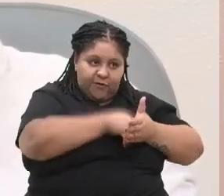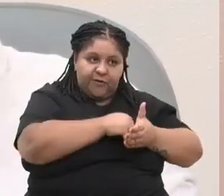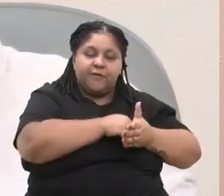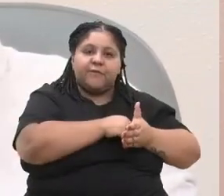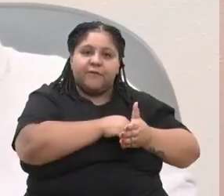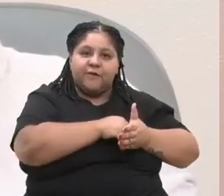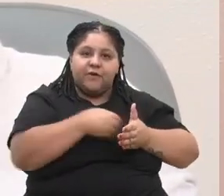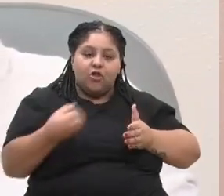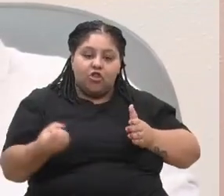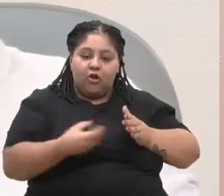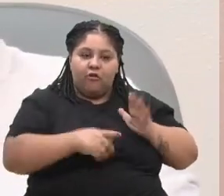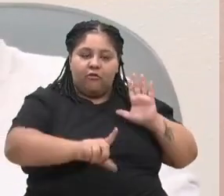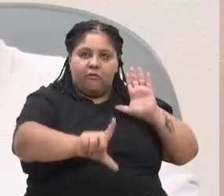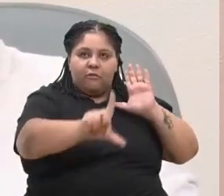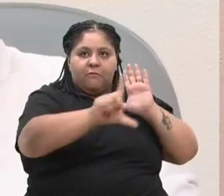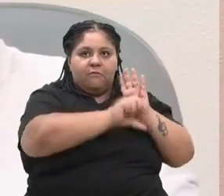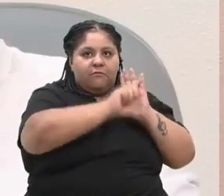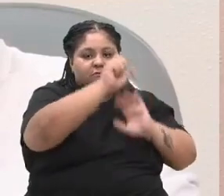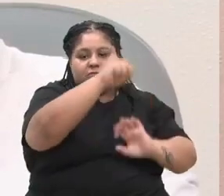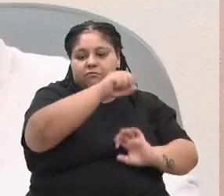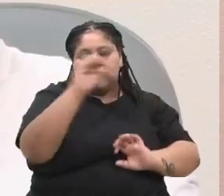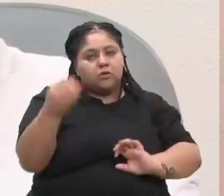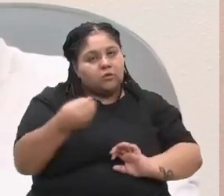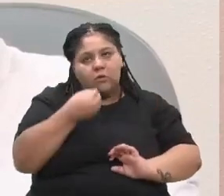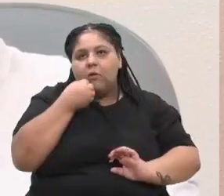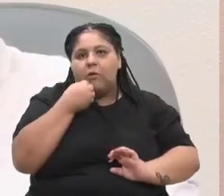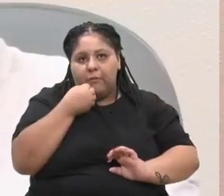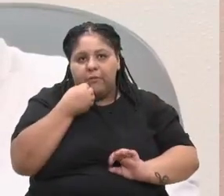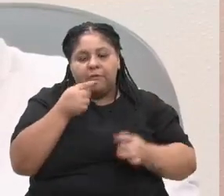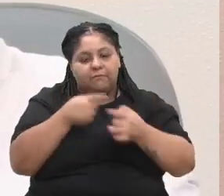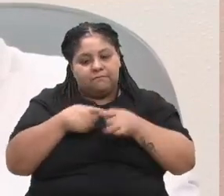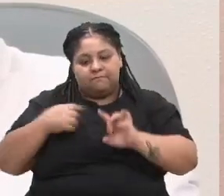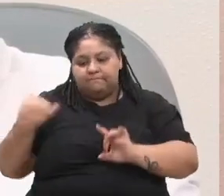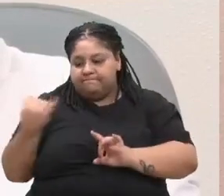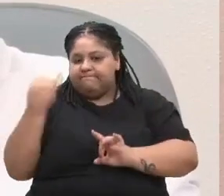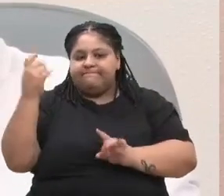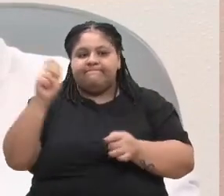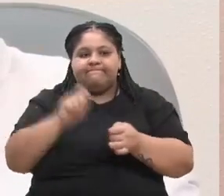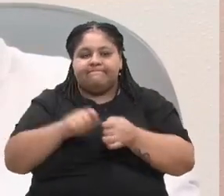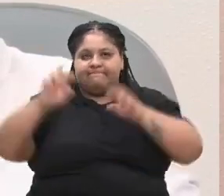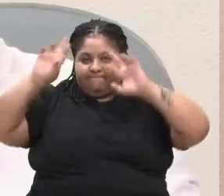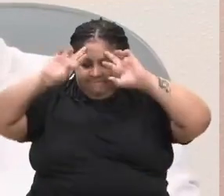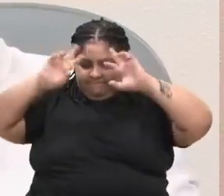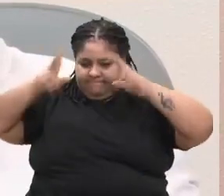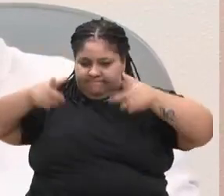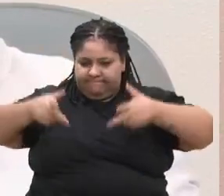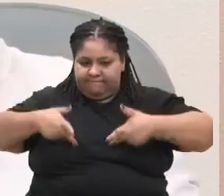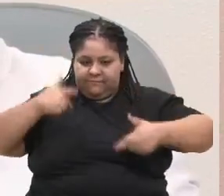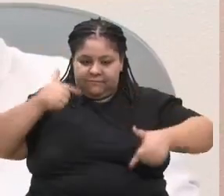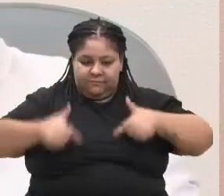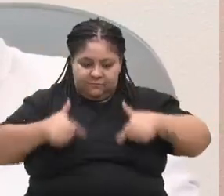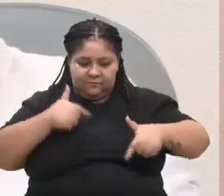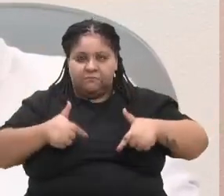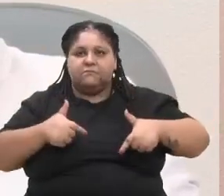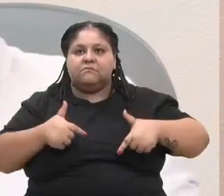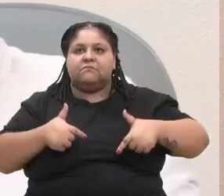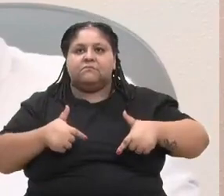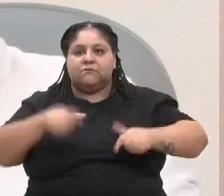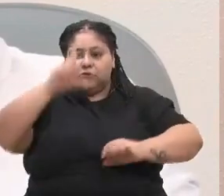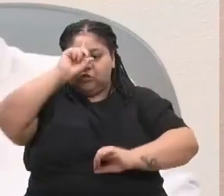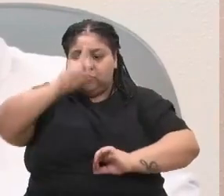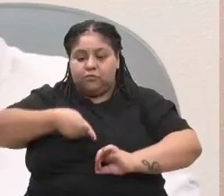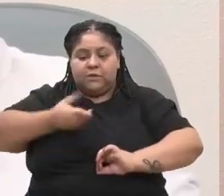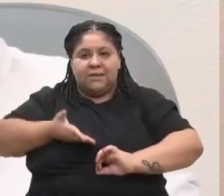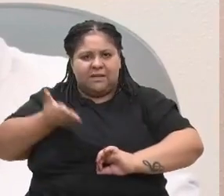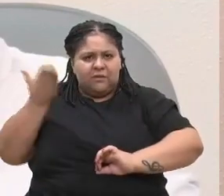nova legislação, e votarei favorável, obviamente, mas era importante fazer esse reconhecimento ao seu trabalho, vereador Meneguzzi, no mandato anterior.